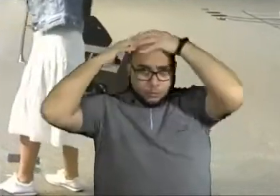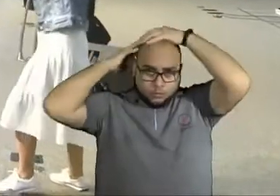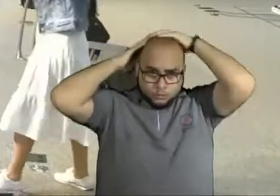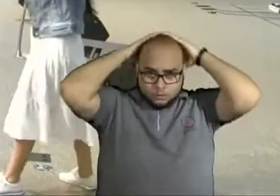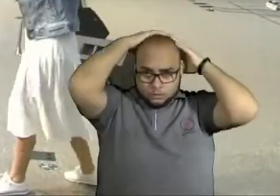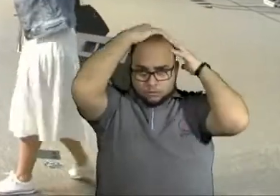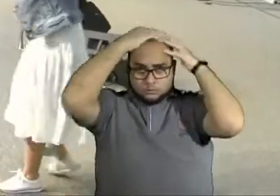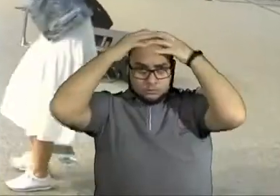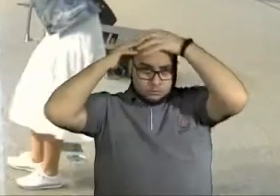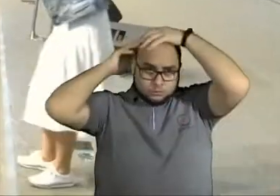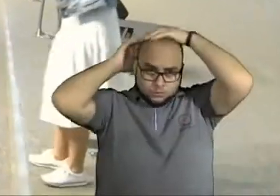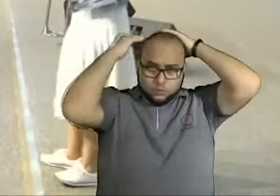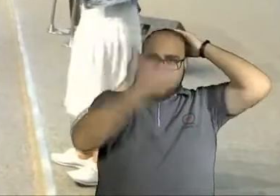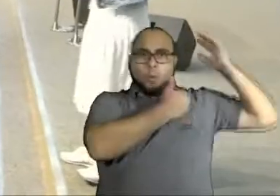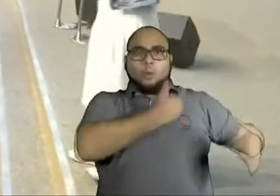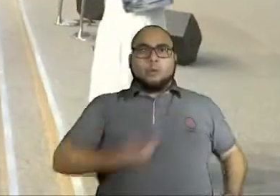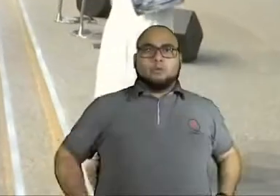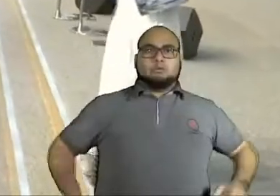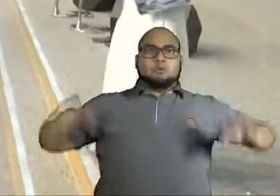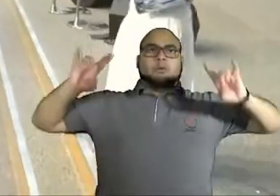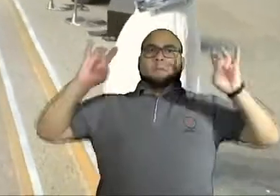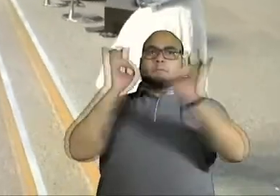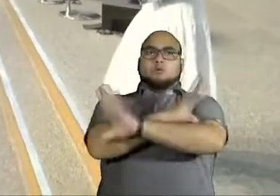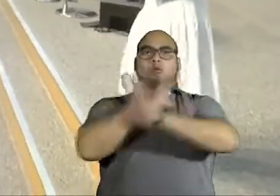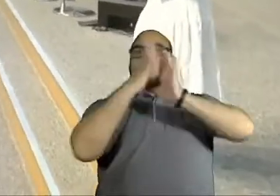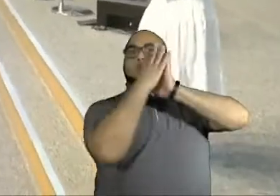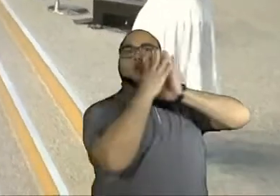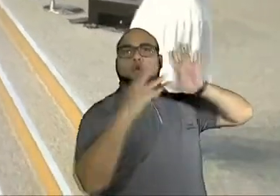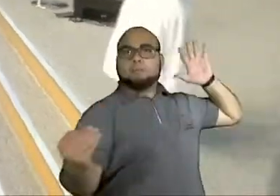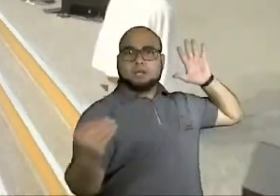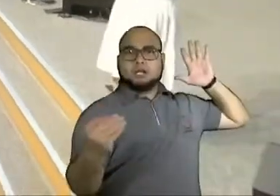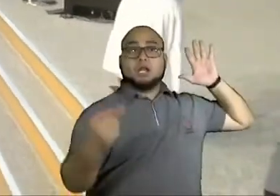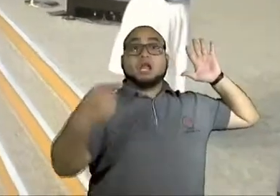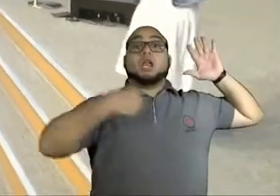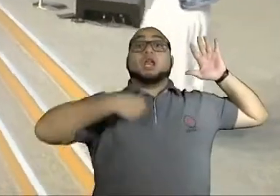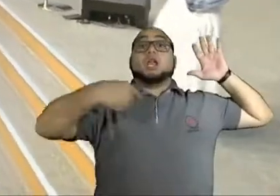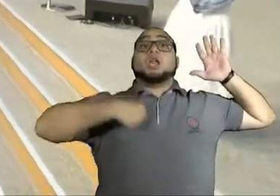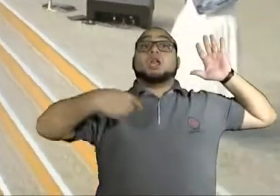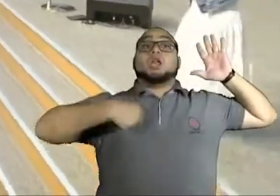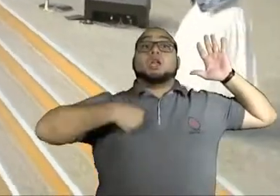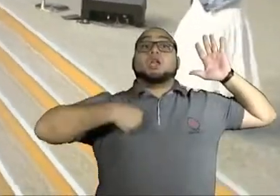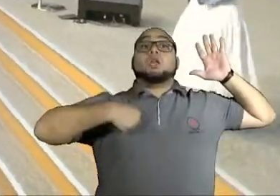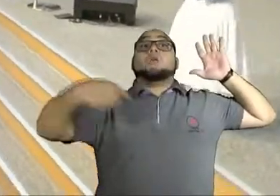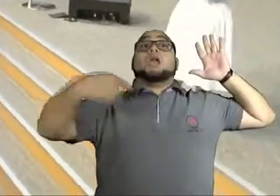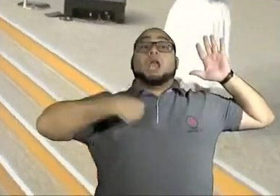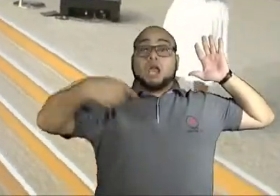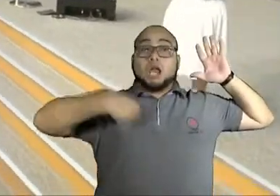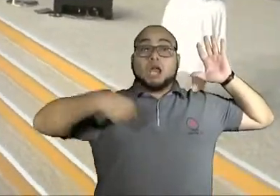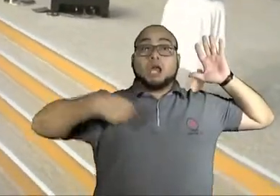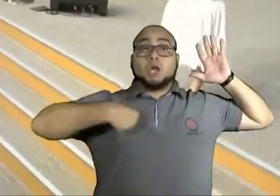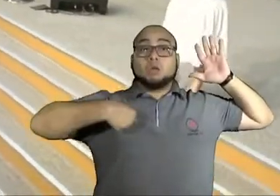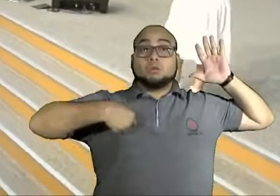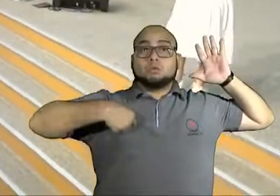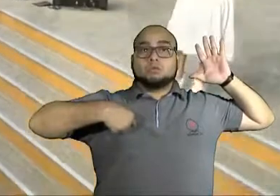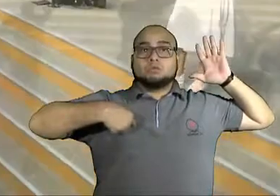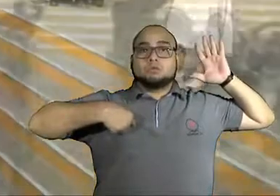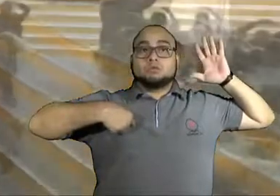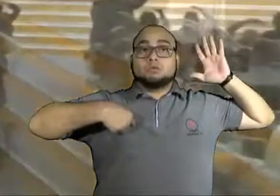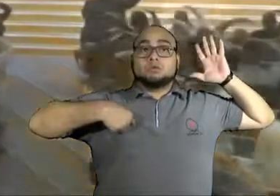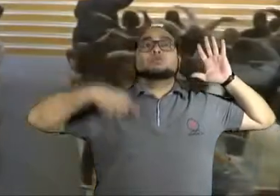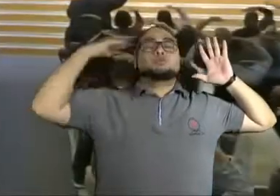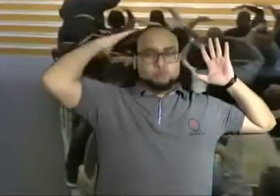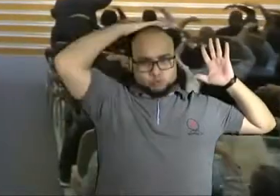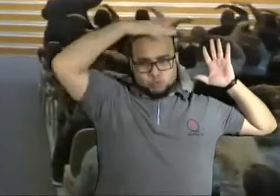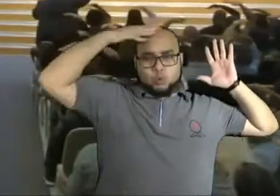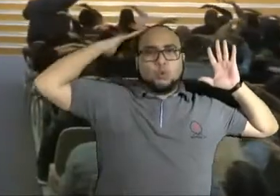e totalidade. Diga comigo, eu, diga eu, estou debaixo